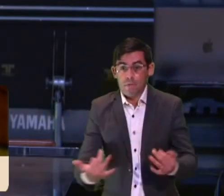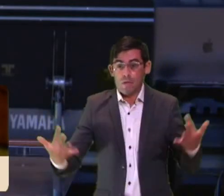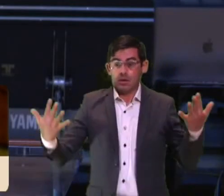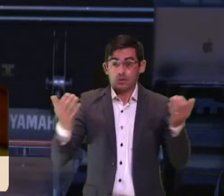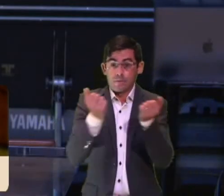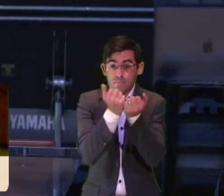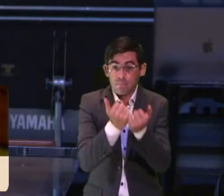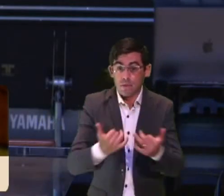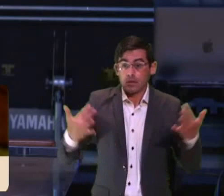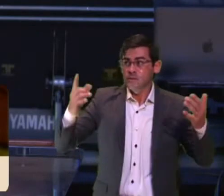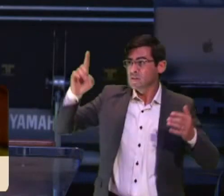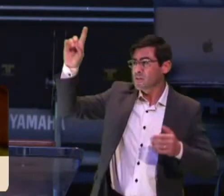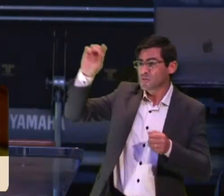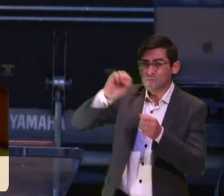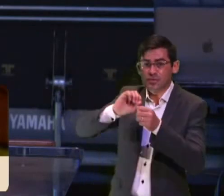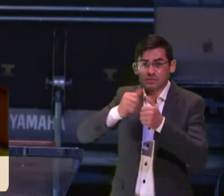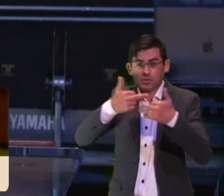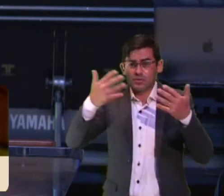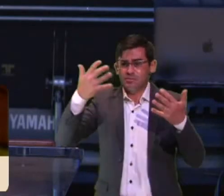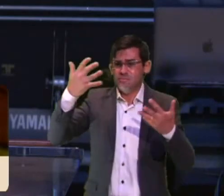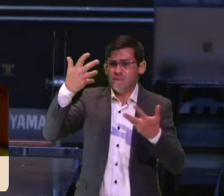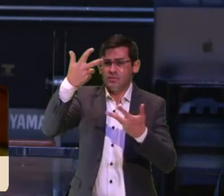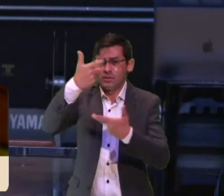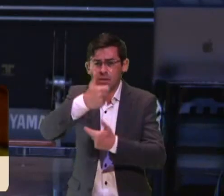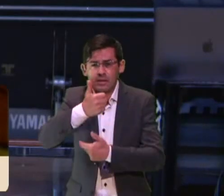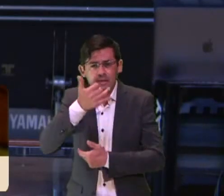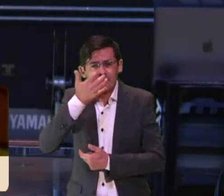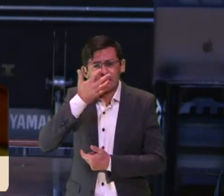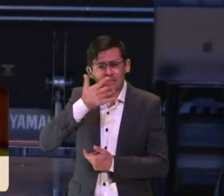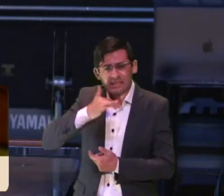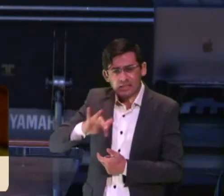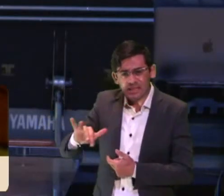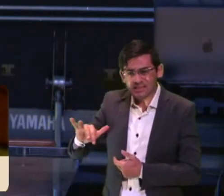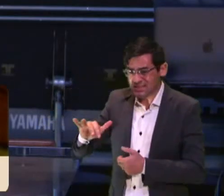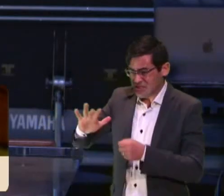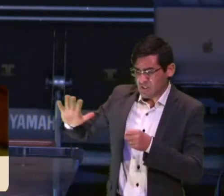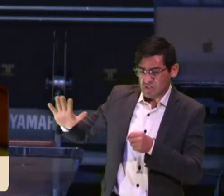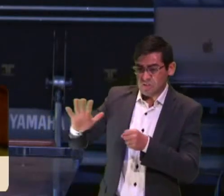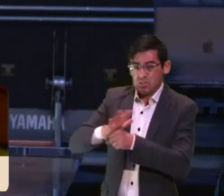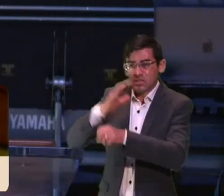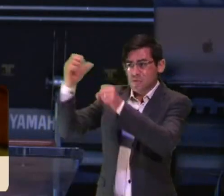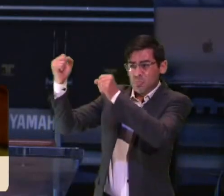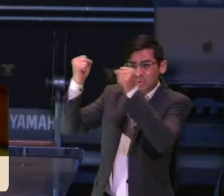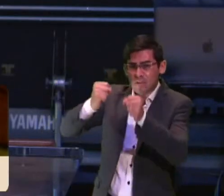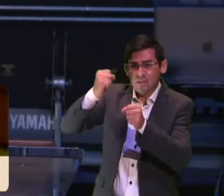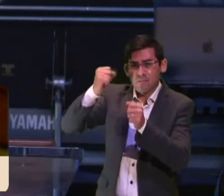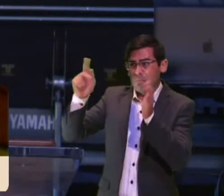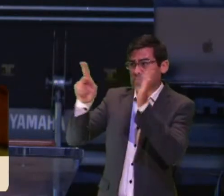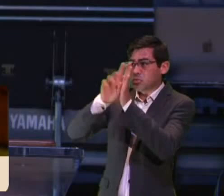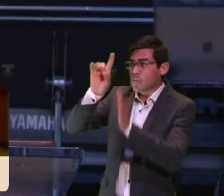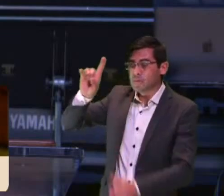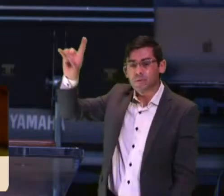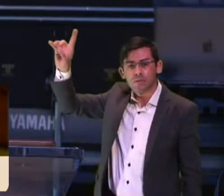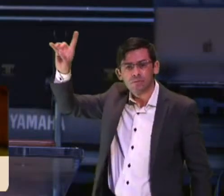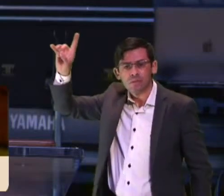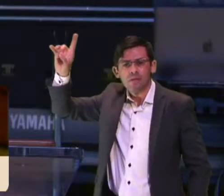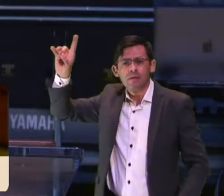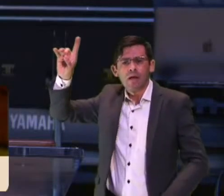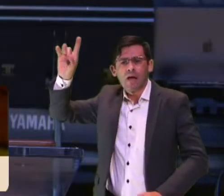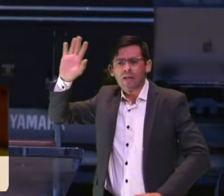Milagres, Deus fazendo coisas tremendas, crianças sendo tomadas pelo poder de Deus, profetizando, pessoas